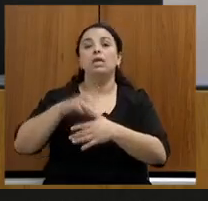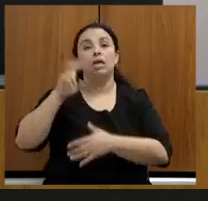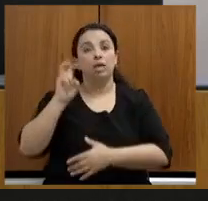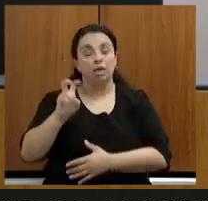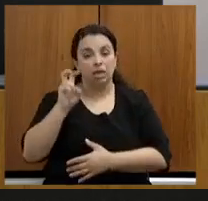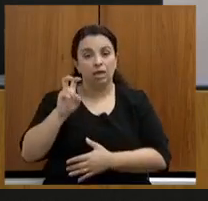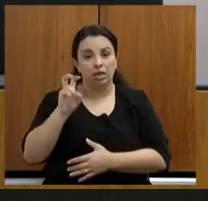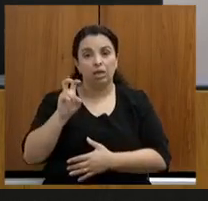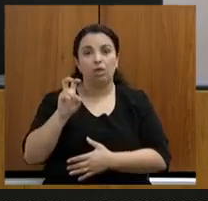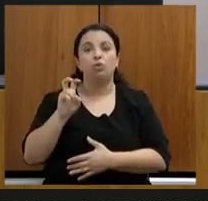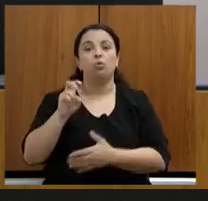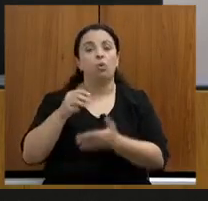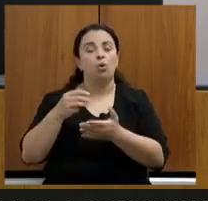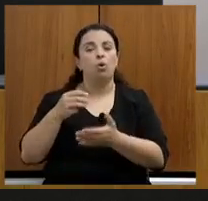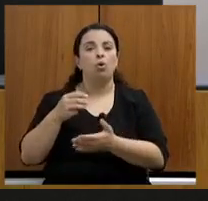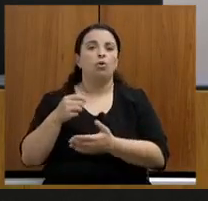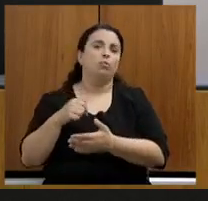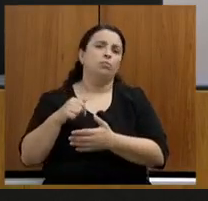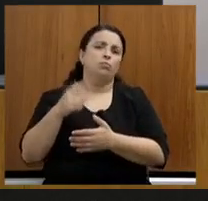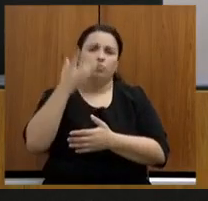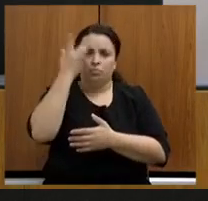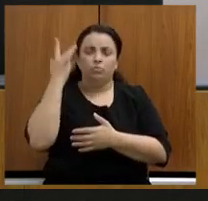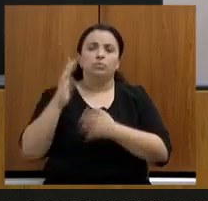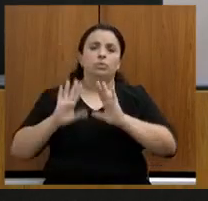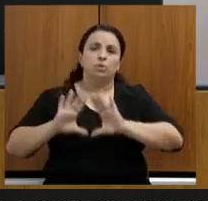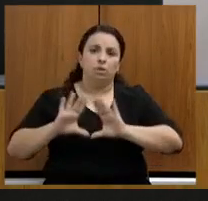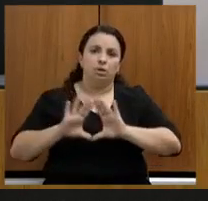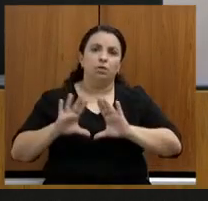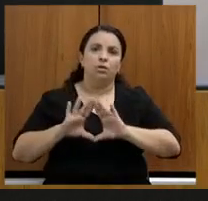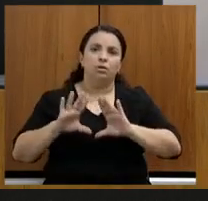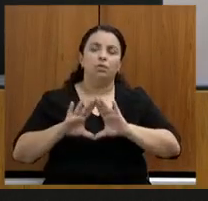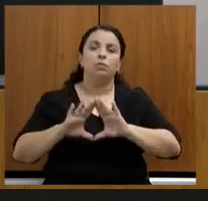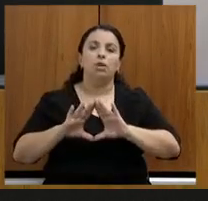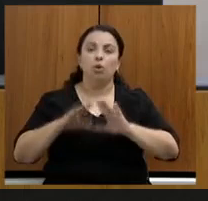Sexto, demais parlamentares por ordem de inscrição.